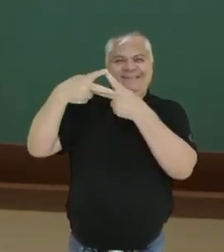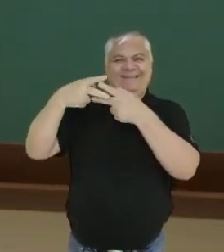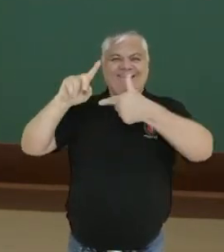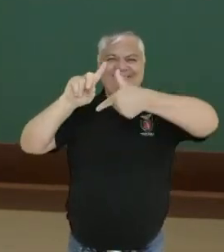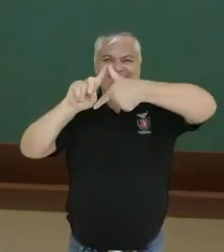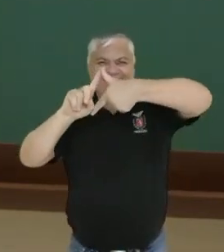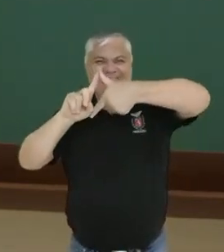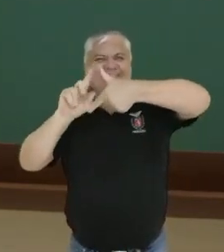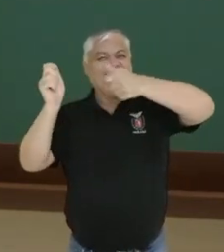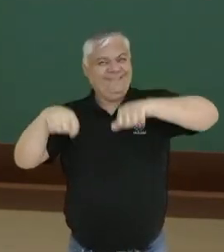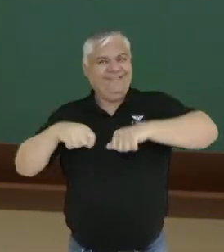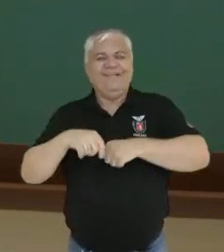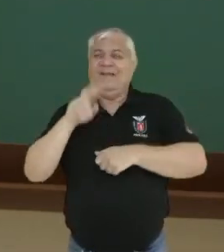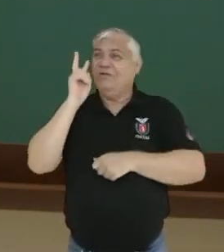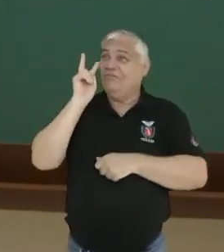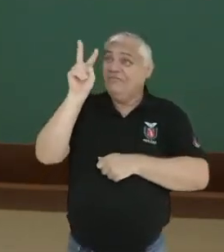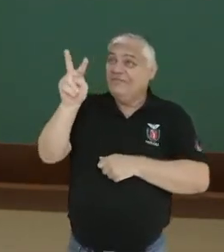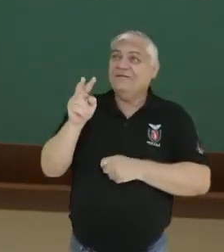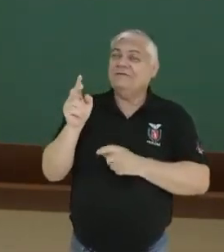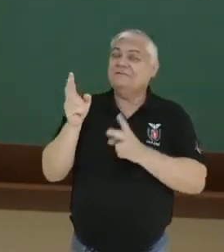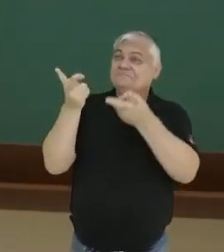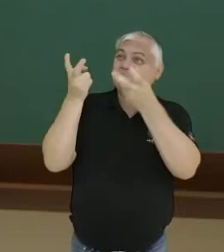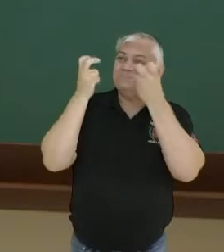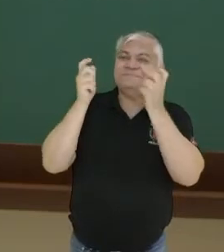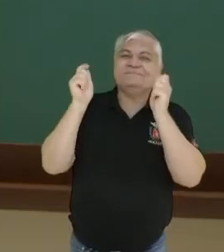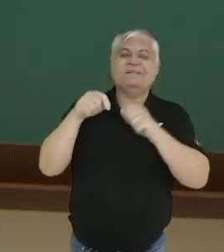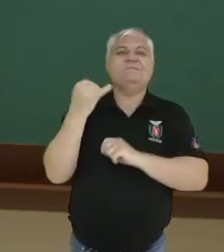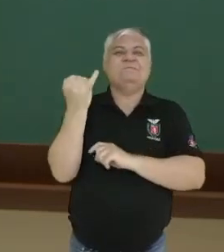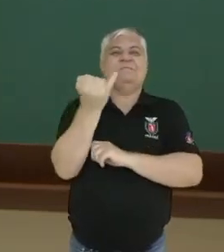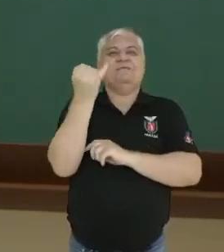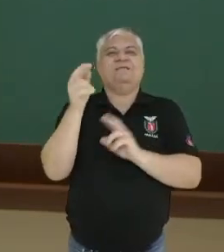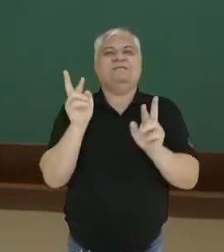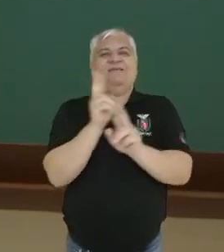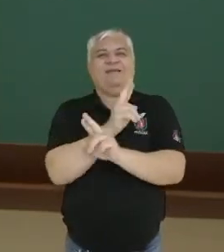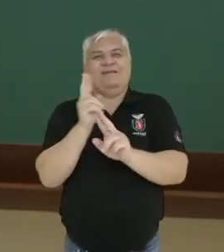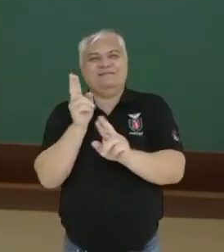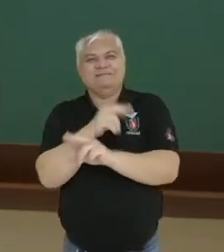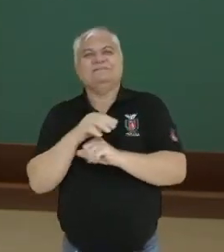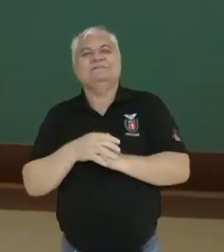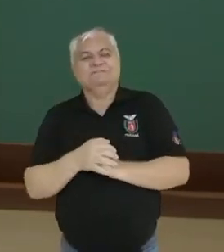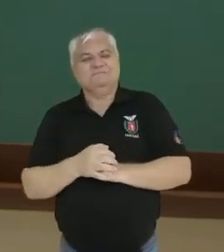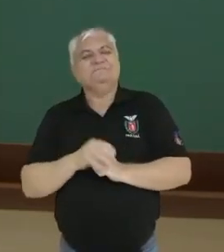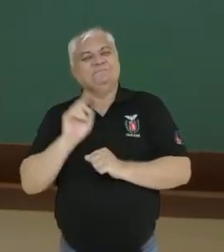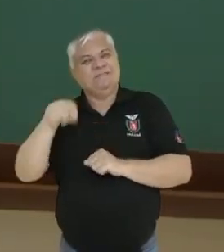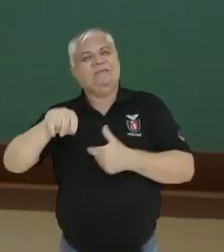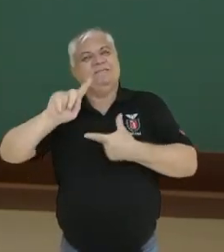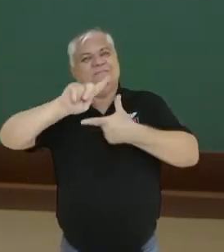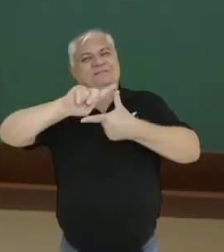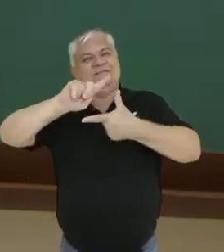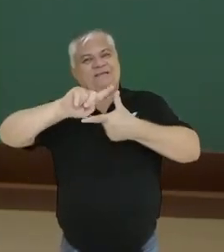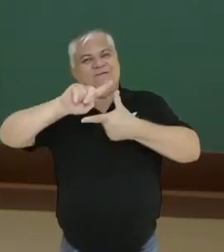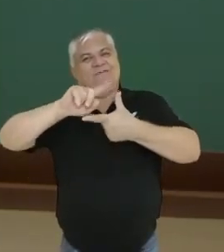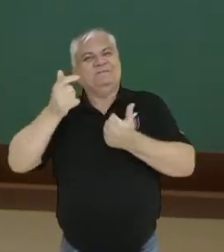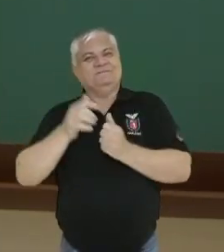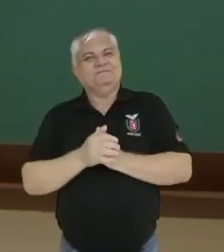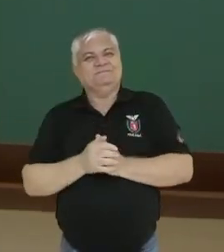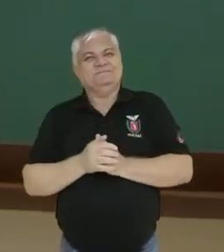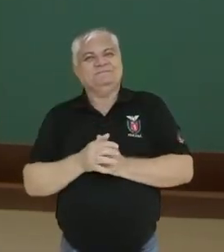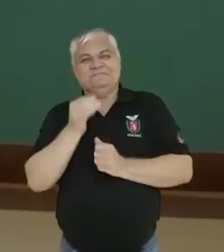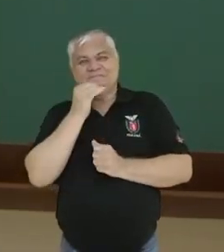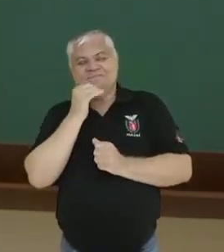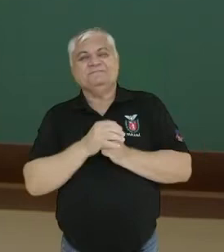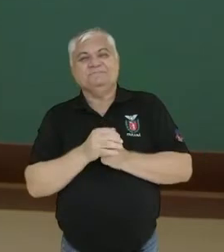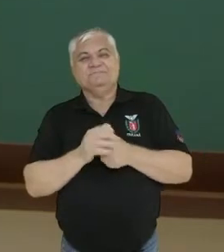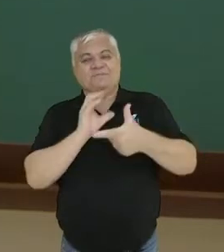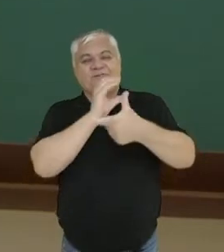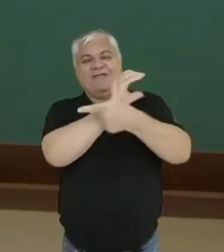quando eu tenho triângulos retângulos, nós temos uma importante relação que é o Teorema de Pitágoras. Hipotenusa ao quadrado igual a um cateto